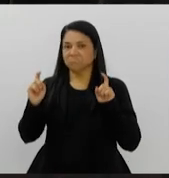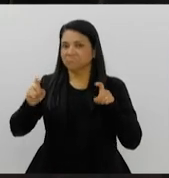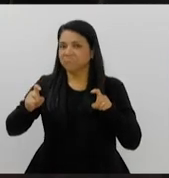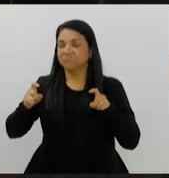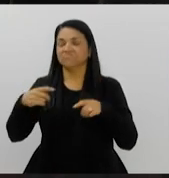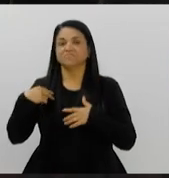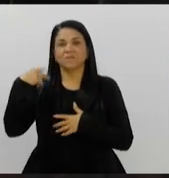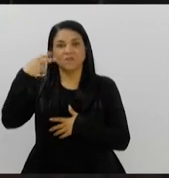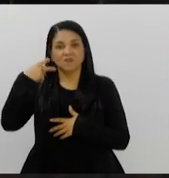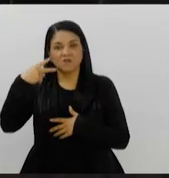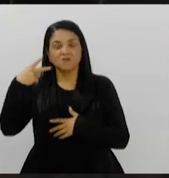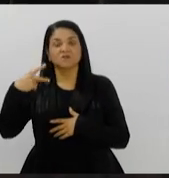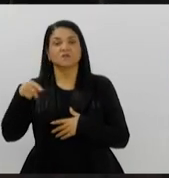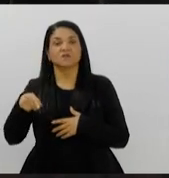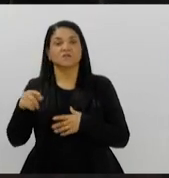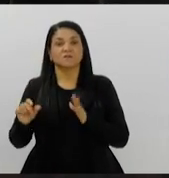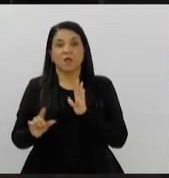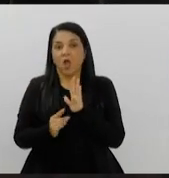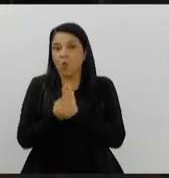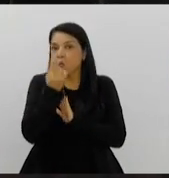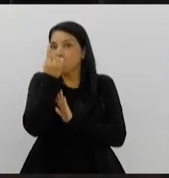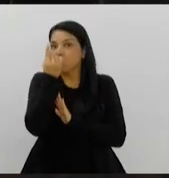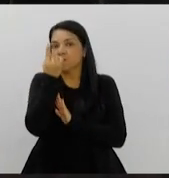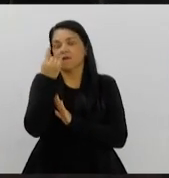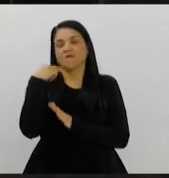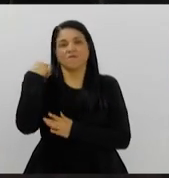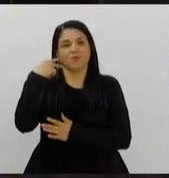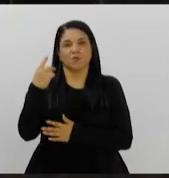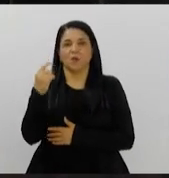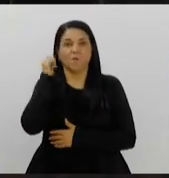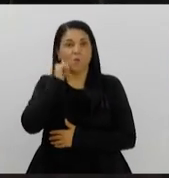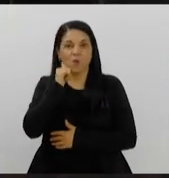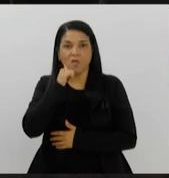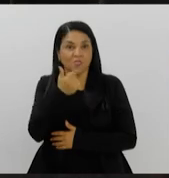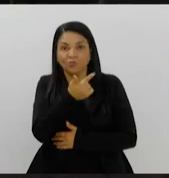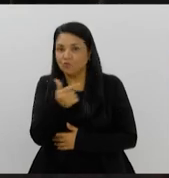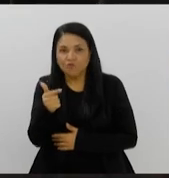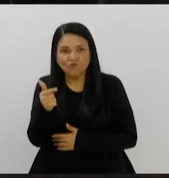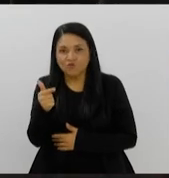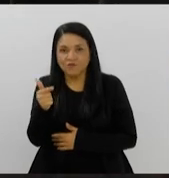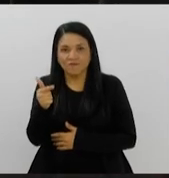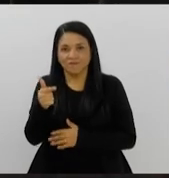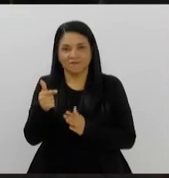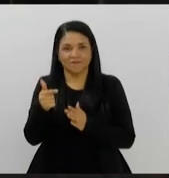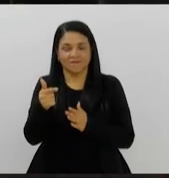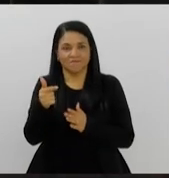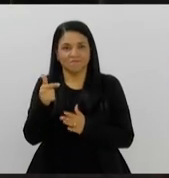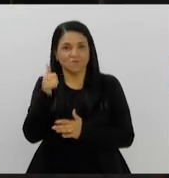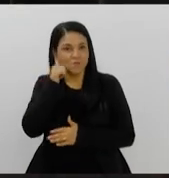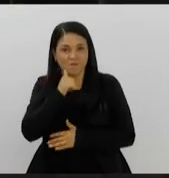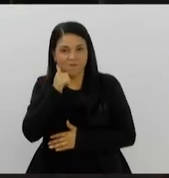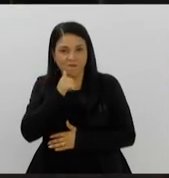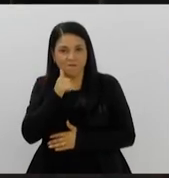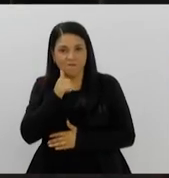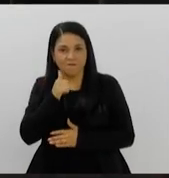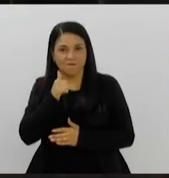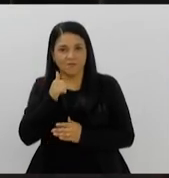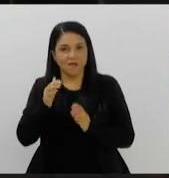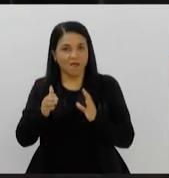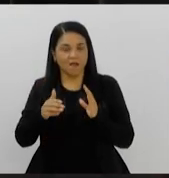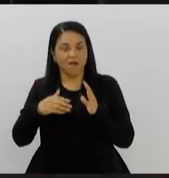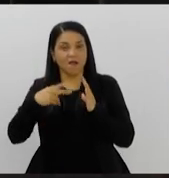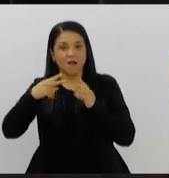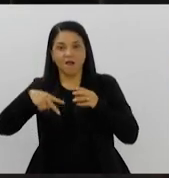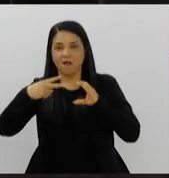Campos. A única vereadora mulher, não tinha mulher na Câmara de Campos dos Goitacazes. Essa menina chega